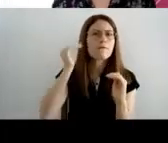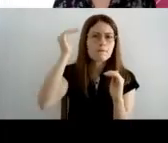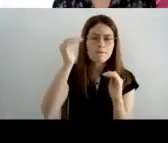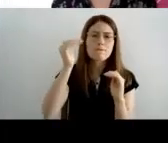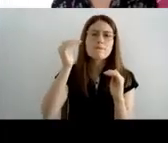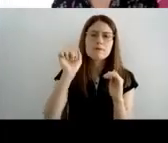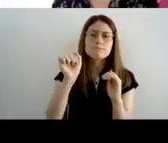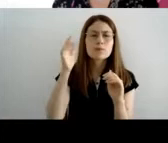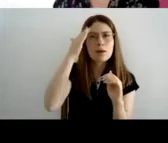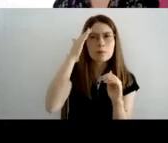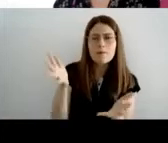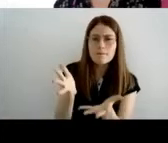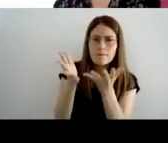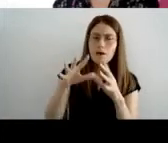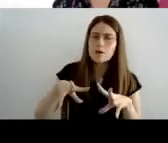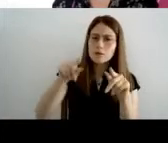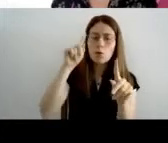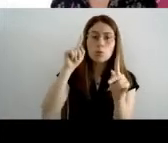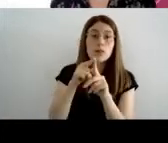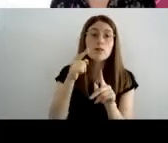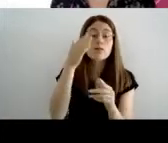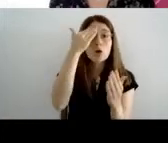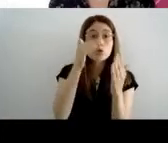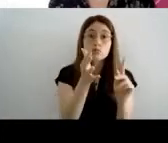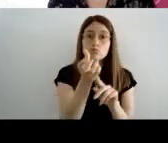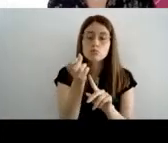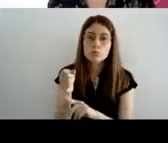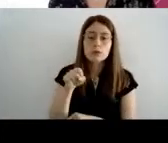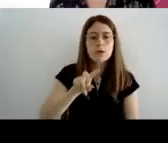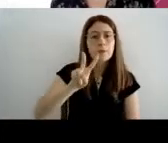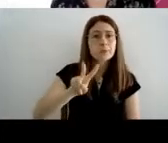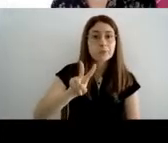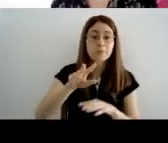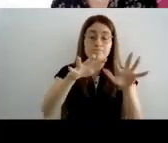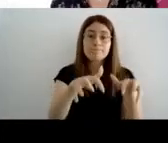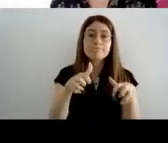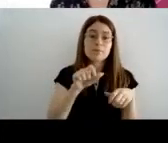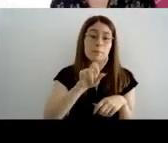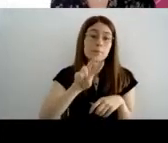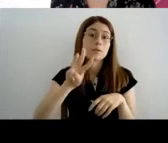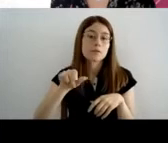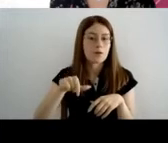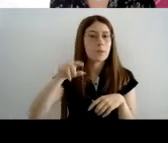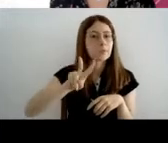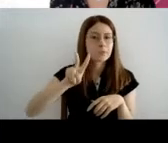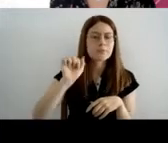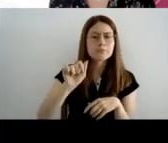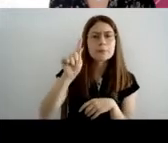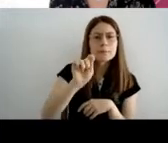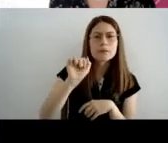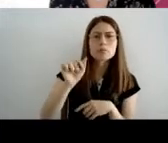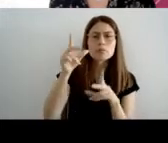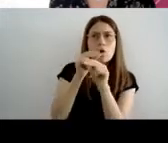para o Desenvolvimento e os Resultados. Este é o segundo de 3 webinars que o INA organiza no âmbito do mês da inovação